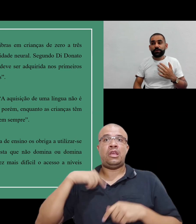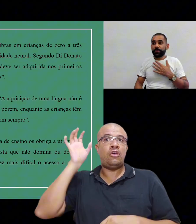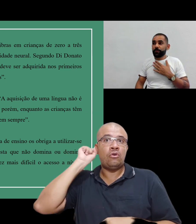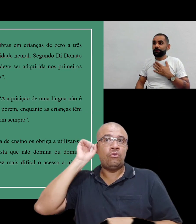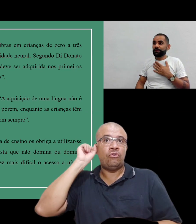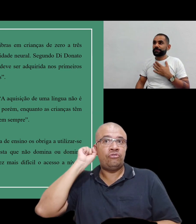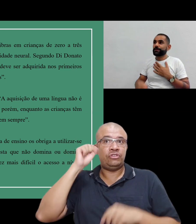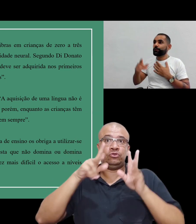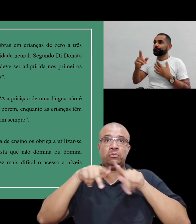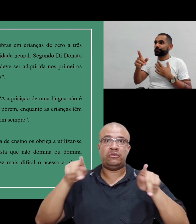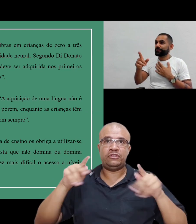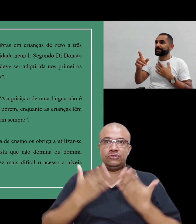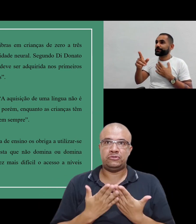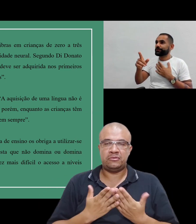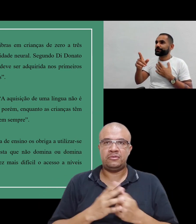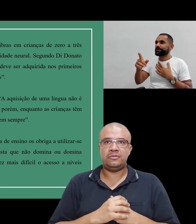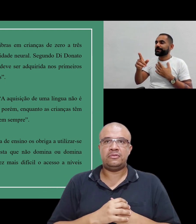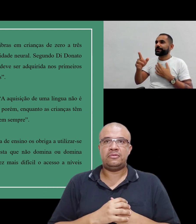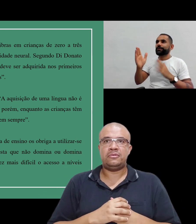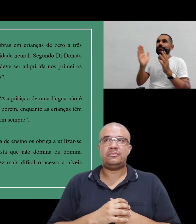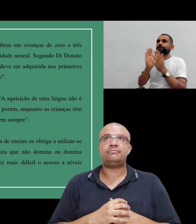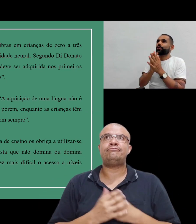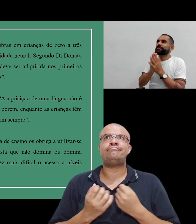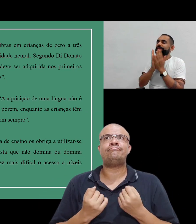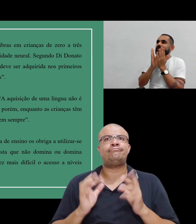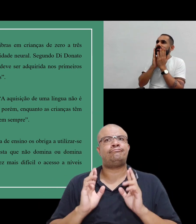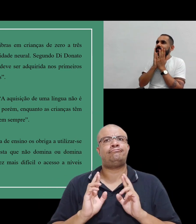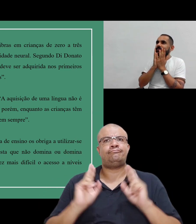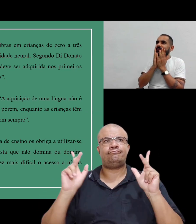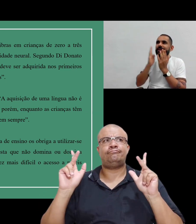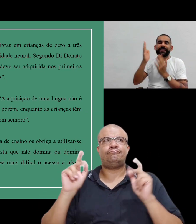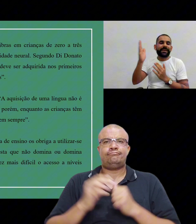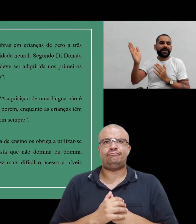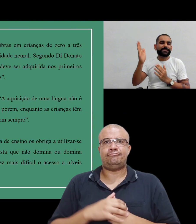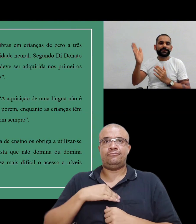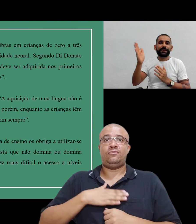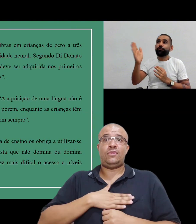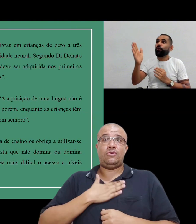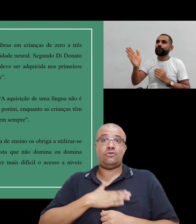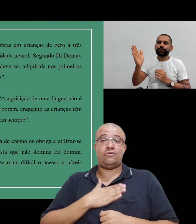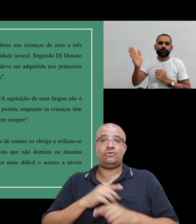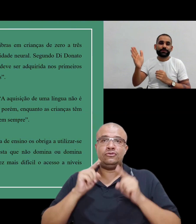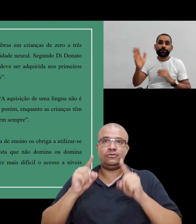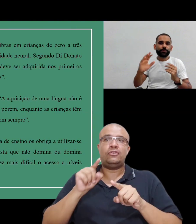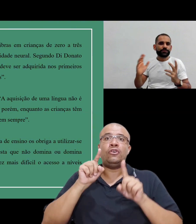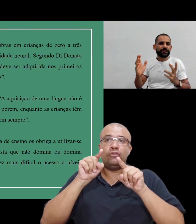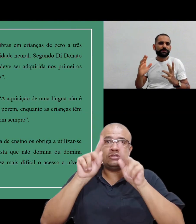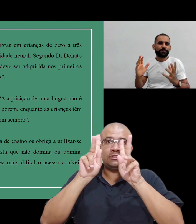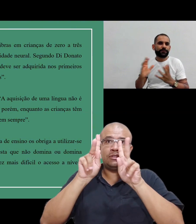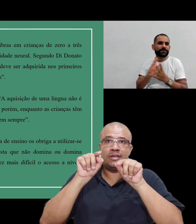Diferente de quando eu ouvinte, enquanto o professor, nossa, esse eu gosto muito. Todo mundo já teve um professor